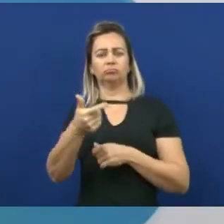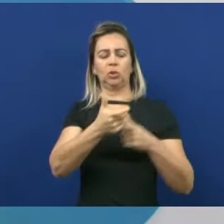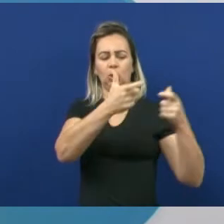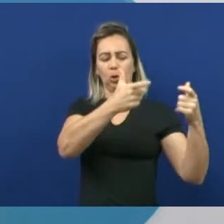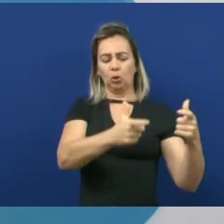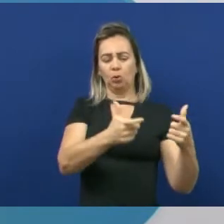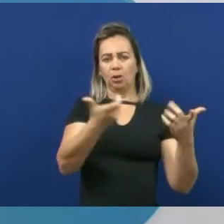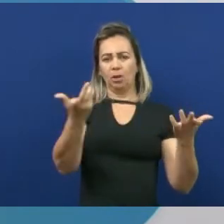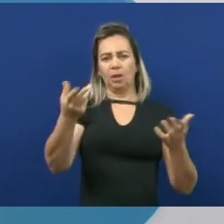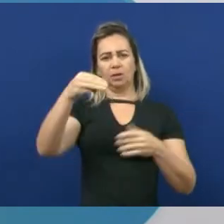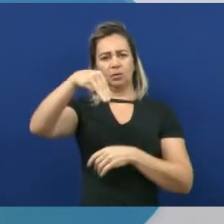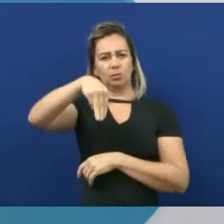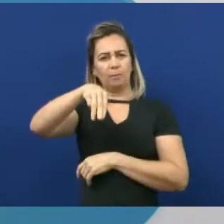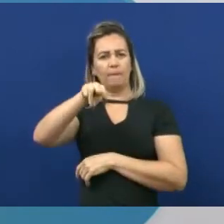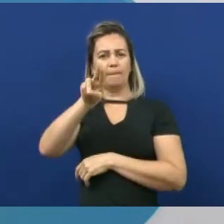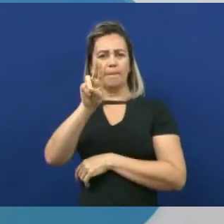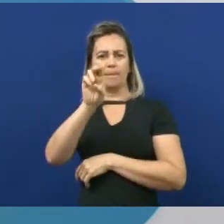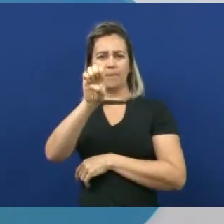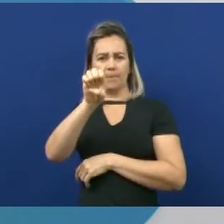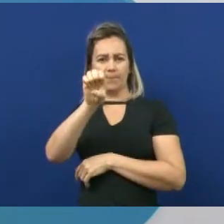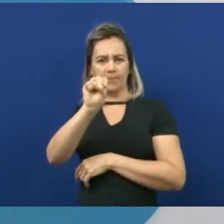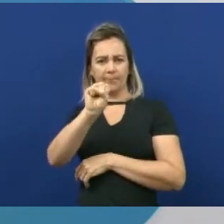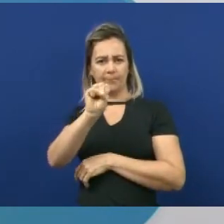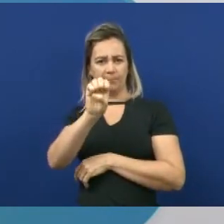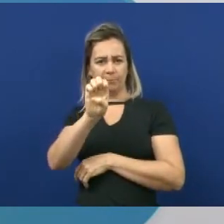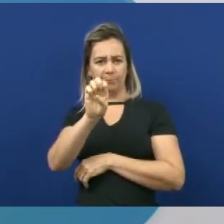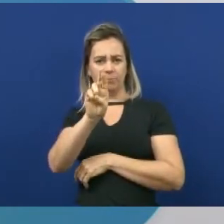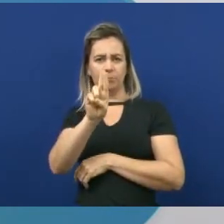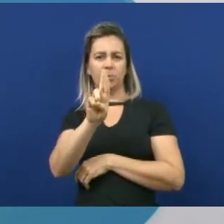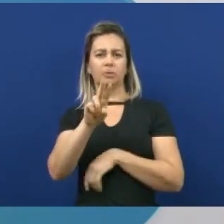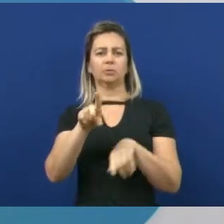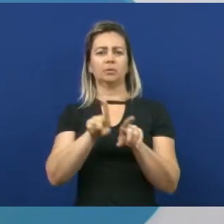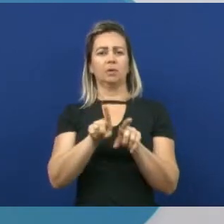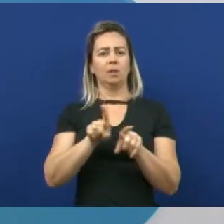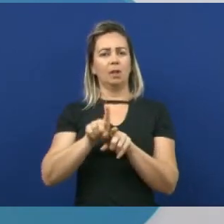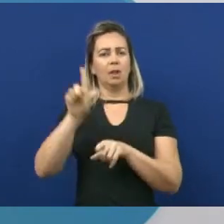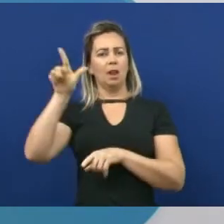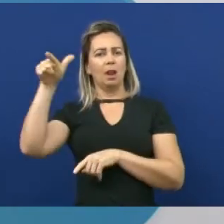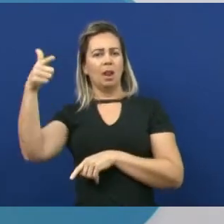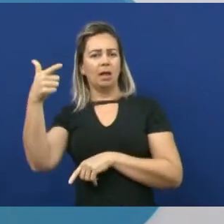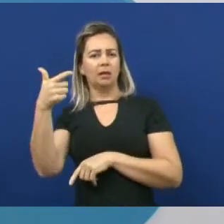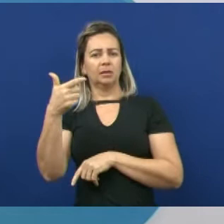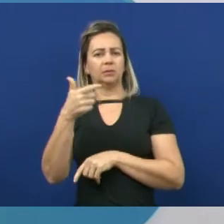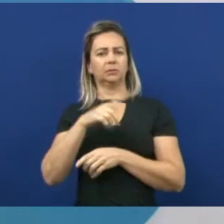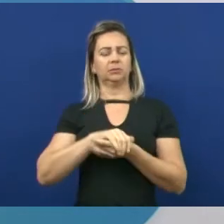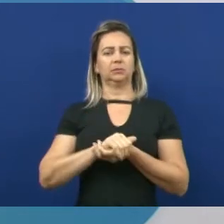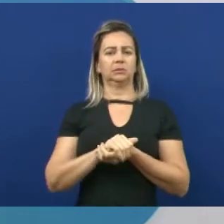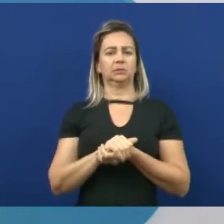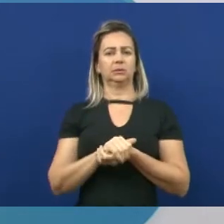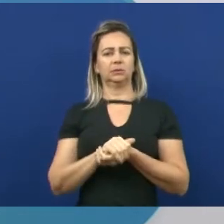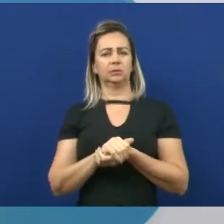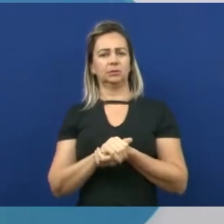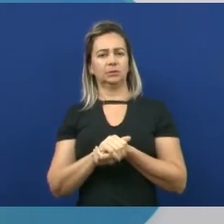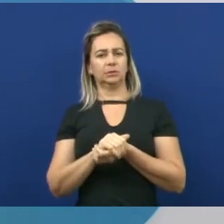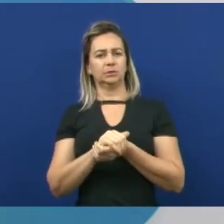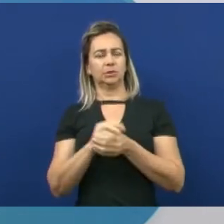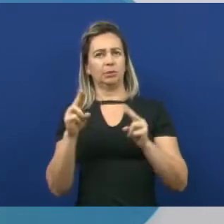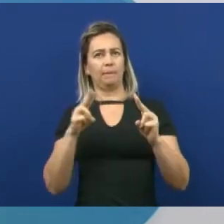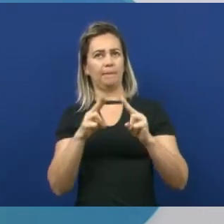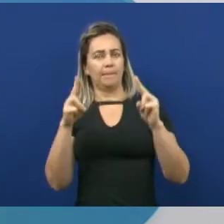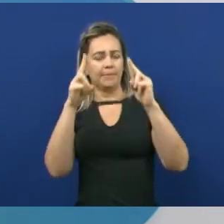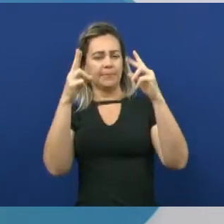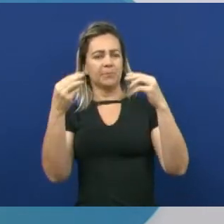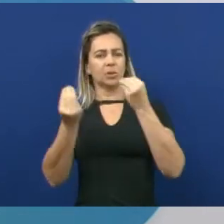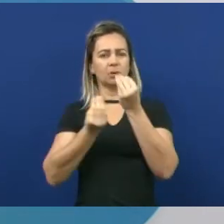Paris, mas foram feitas inúmeras réplicas. Essas réplicas são